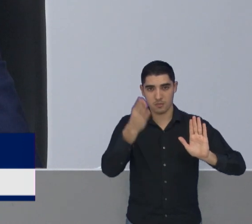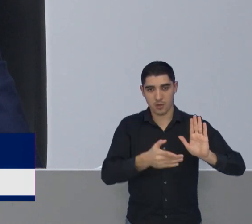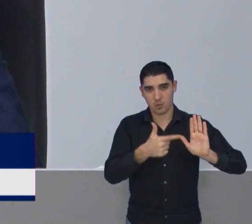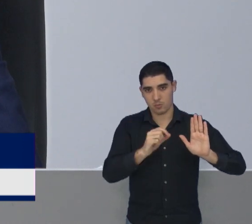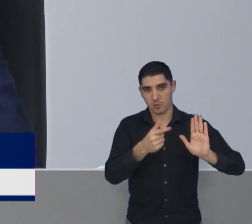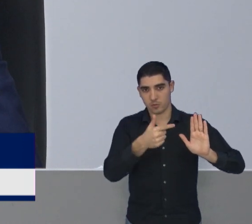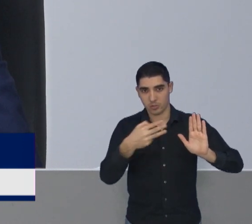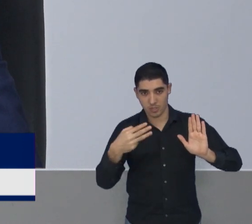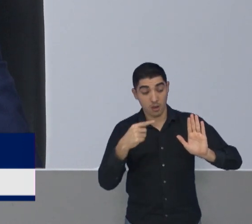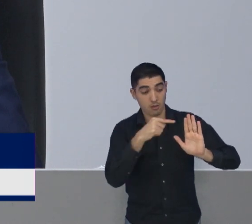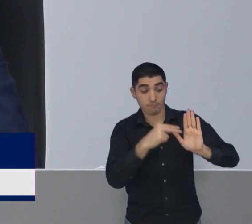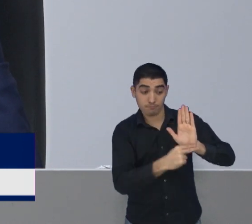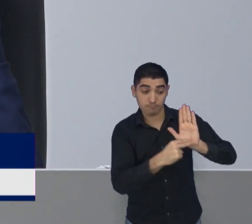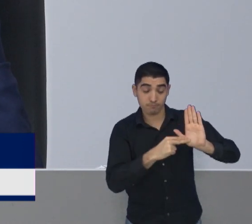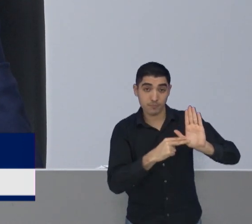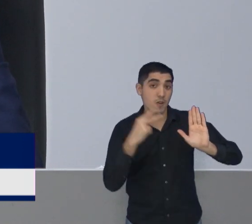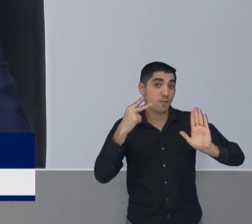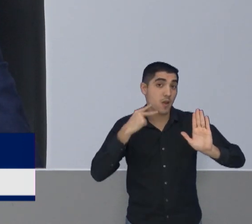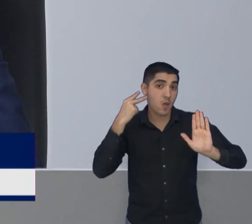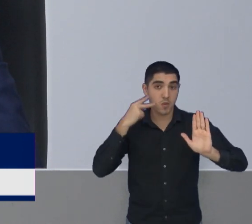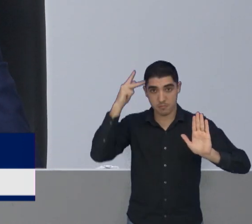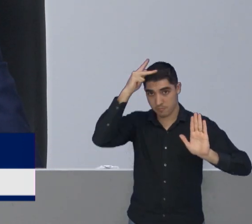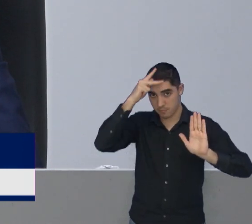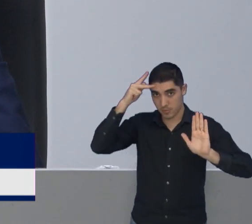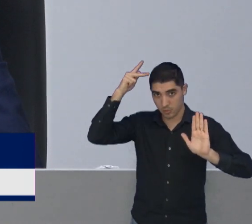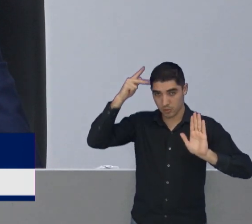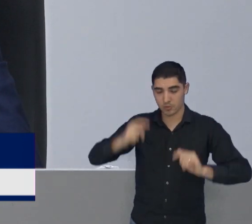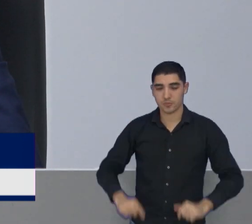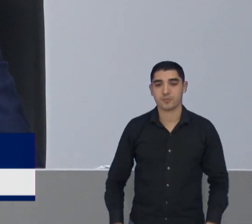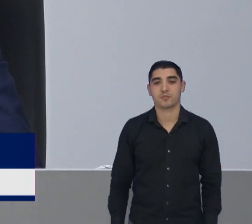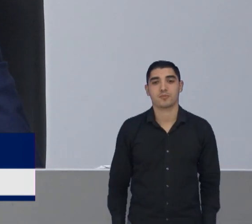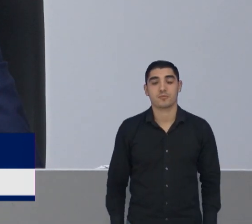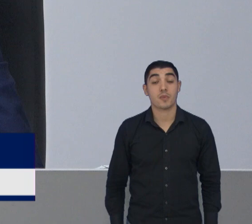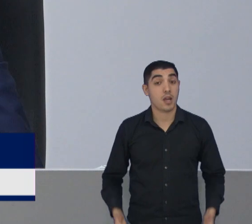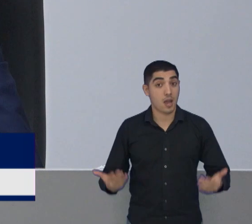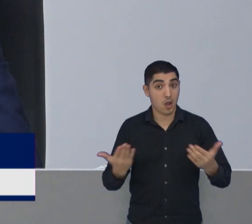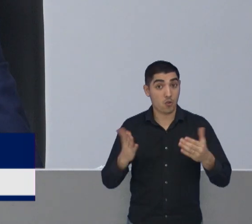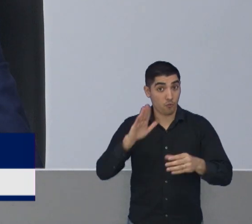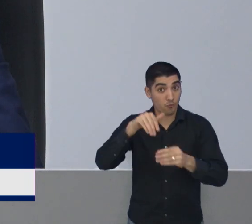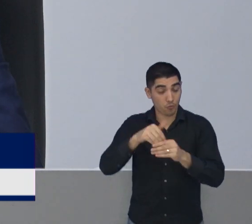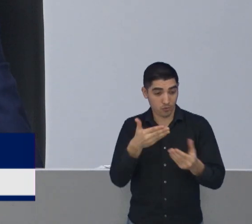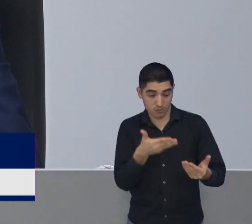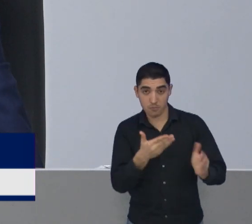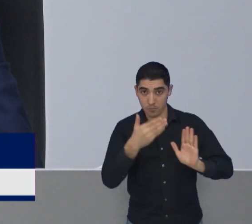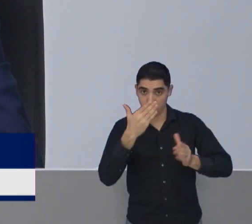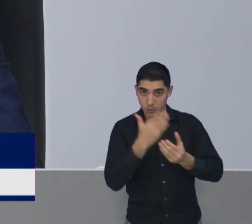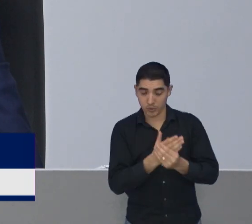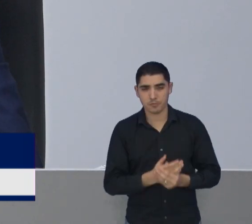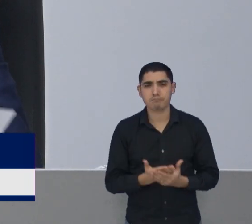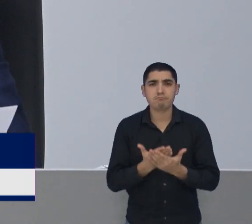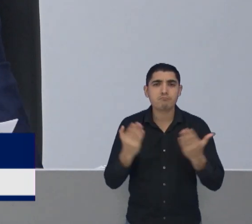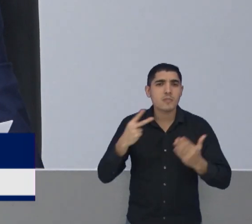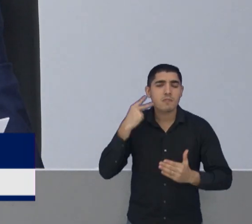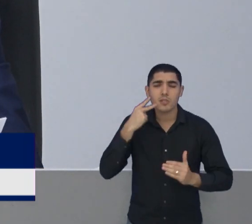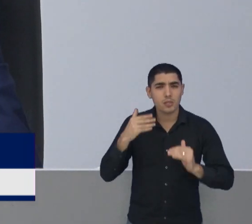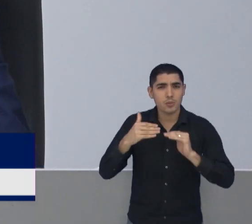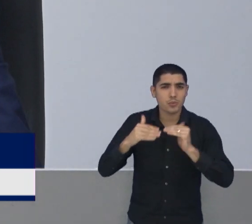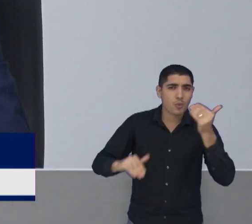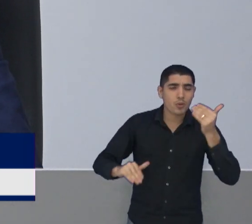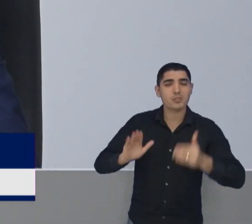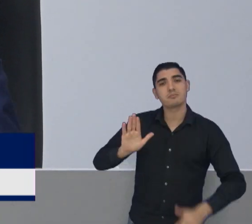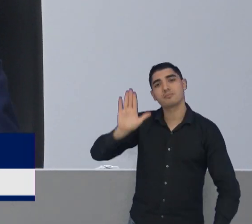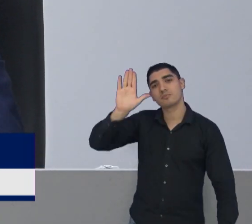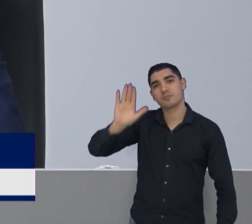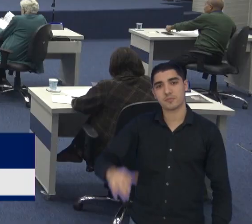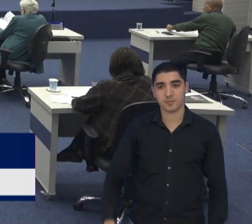323/2023, autoria do vereador Fernando Petiti. Em votação, o processo. Vereadores favoráveis permaneçam como estão, os contrários que